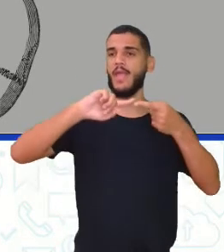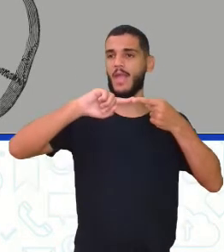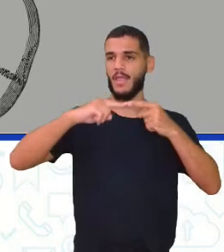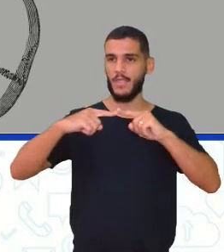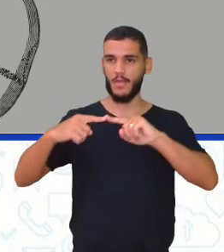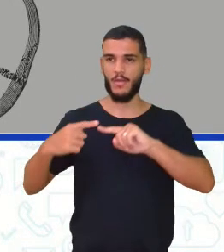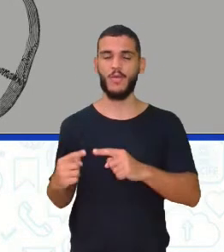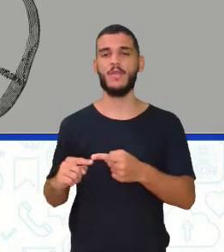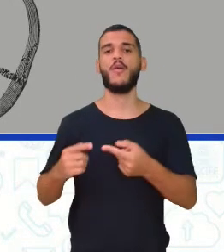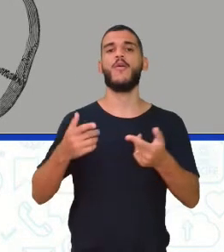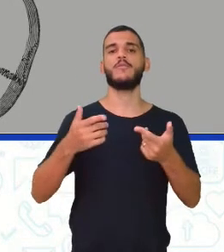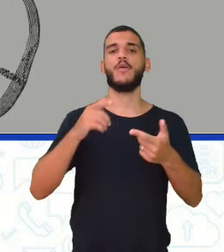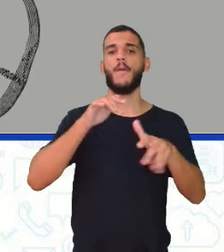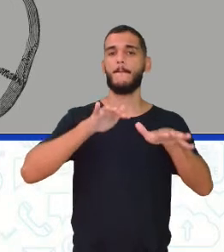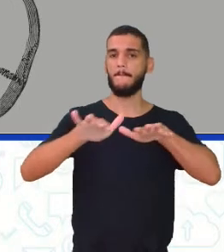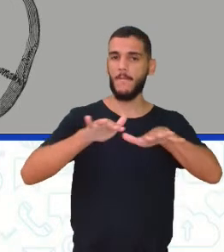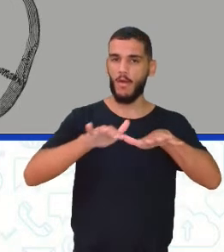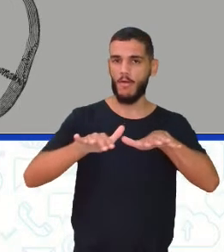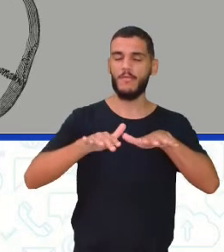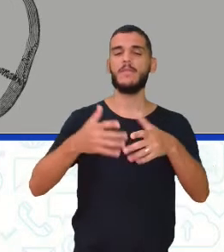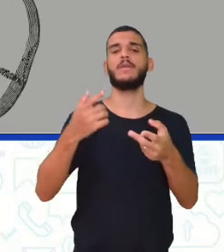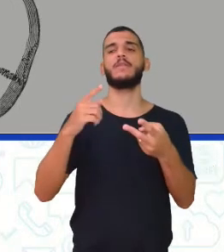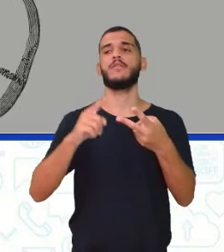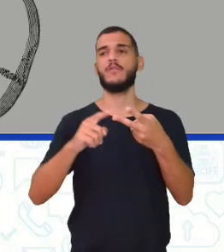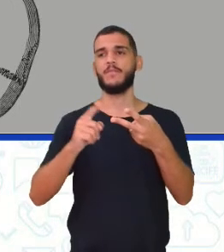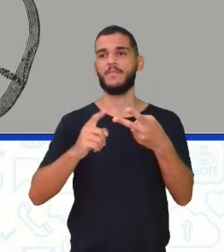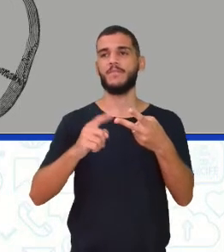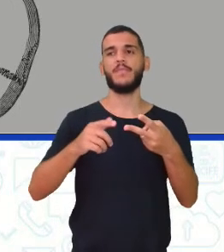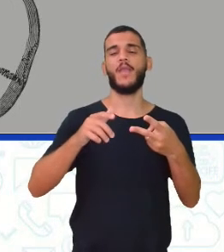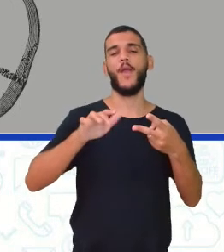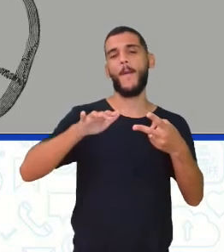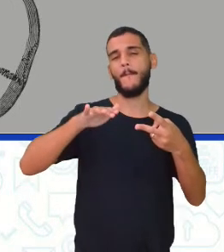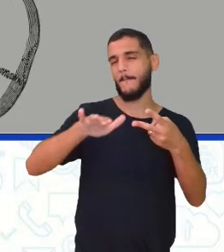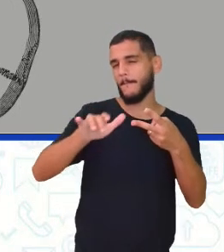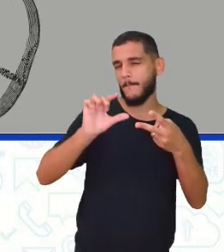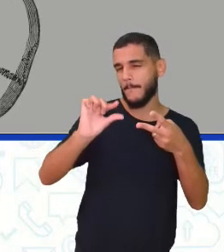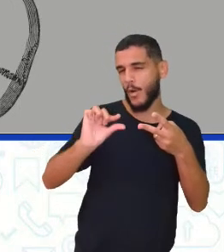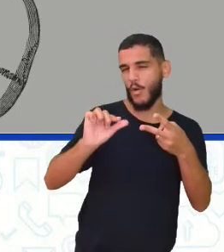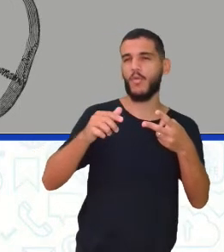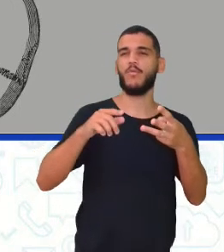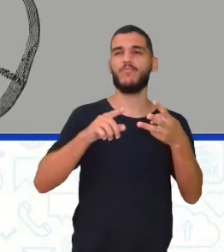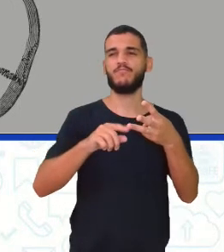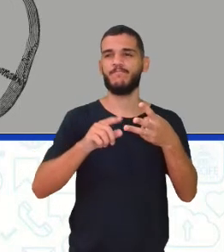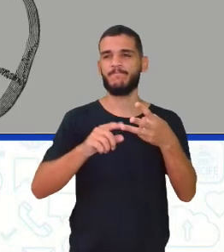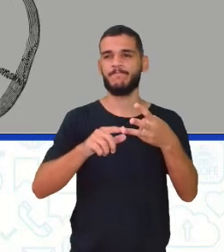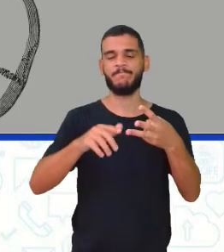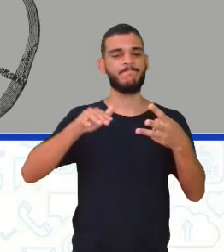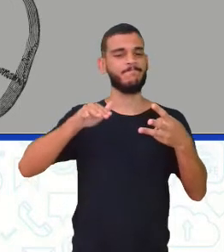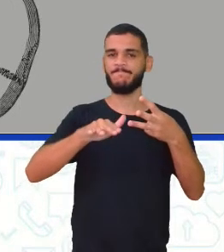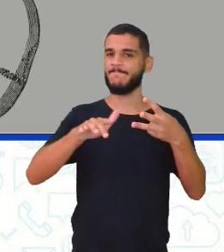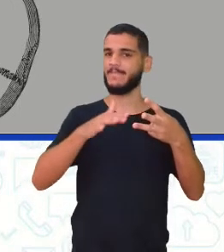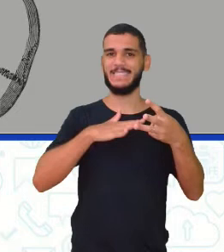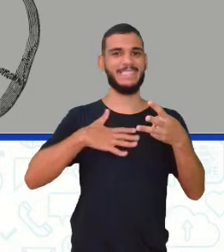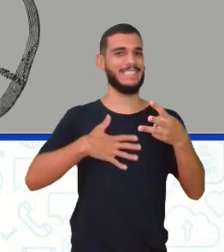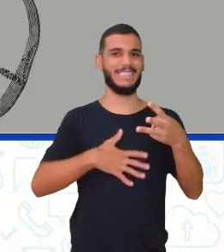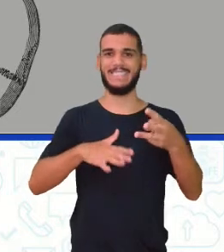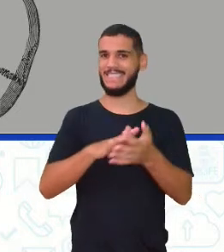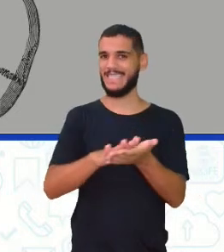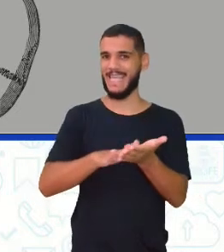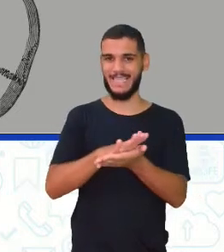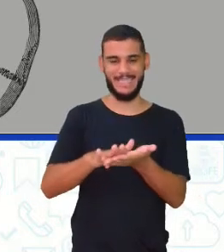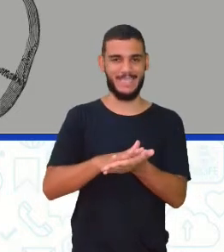móveis, semimóveis e imóveis. A questão dos móveis, principalmente os membros superiores e inferiores, que tem movimento